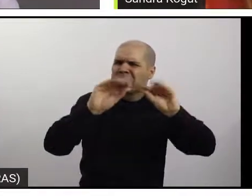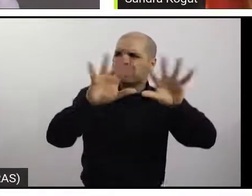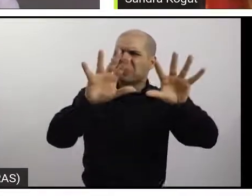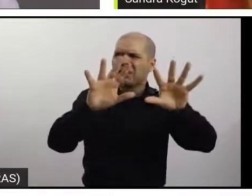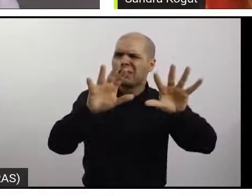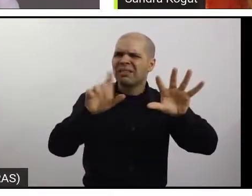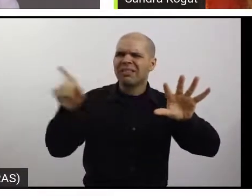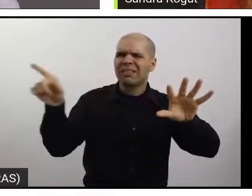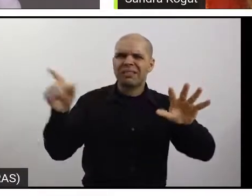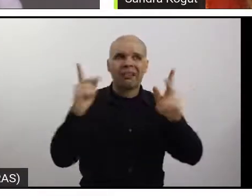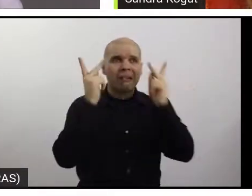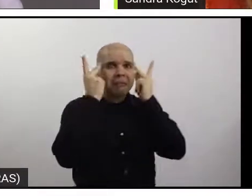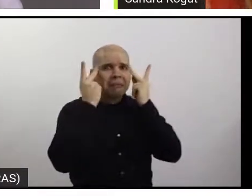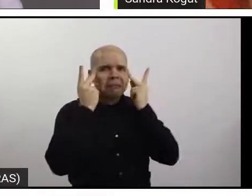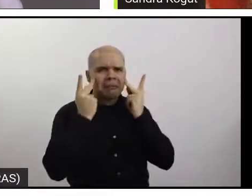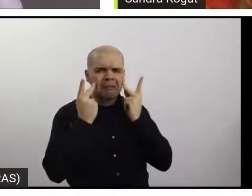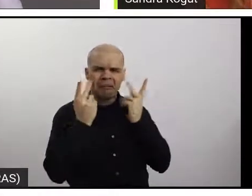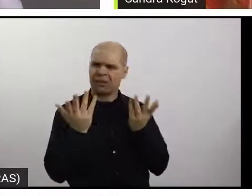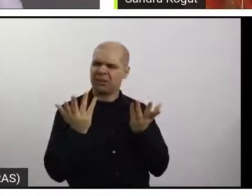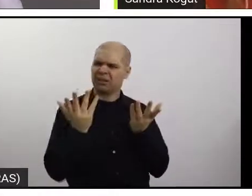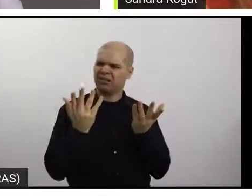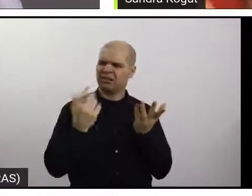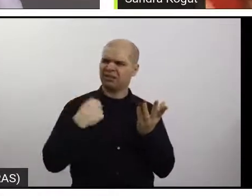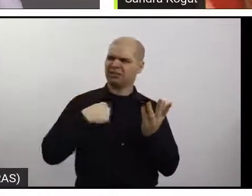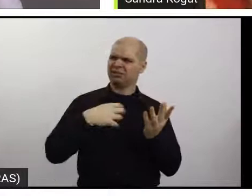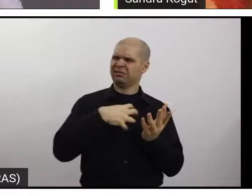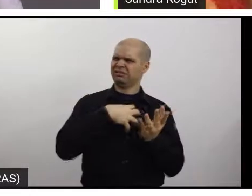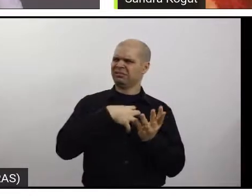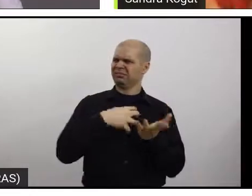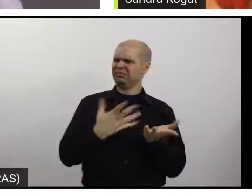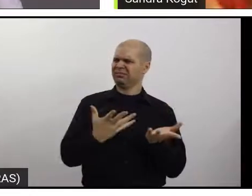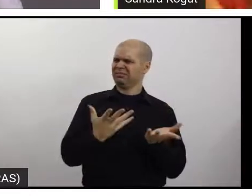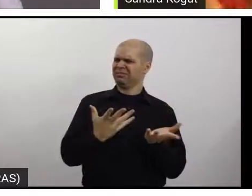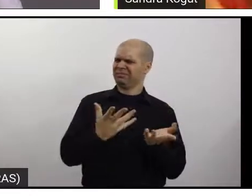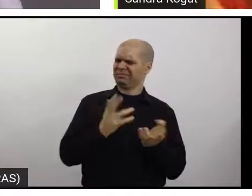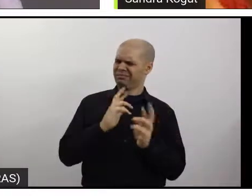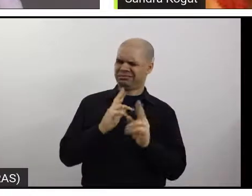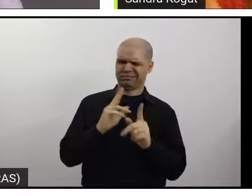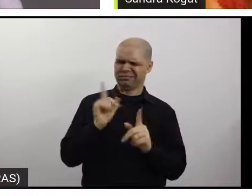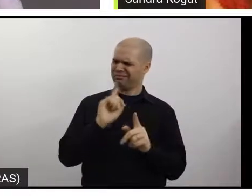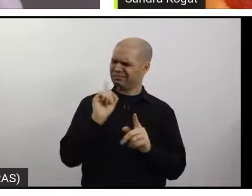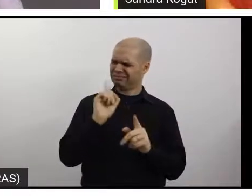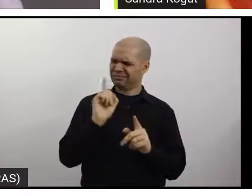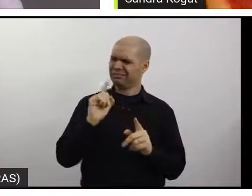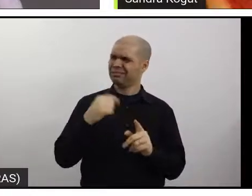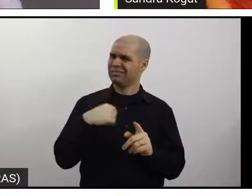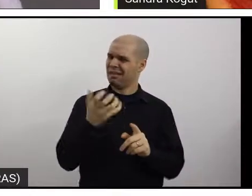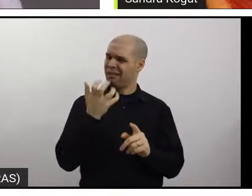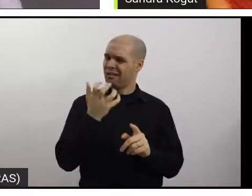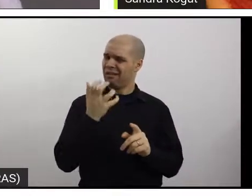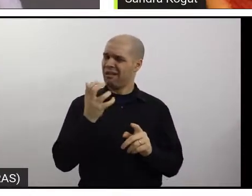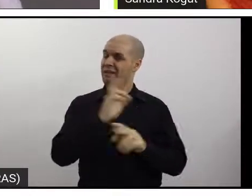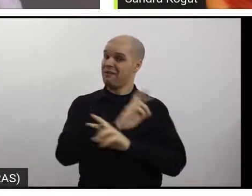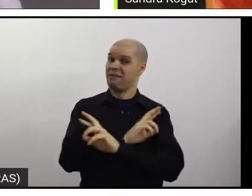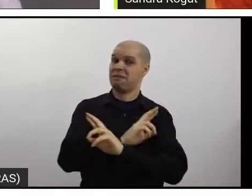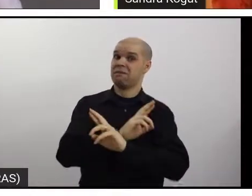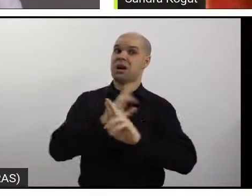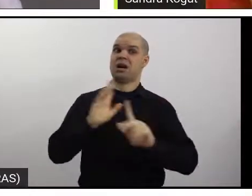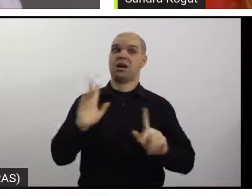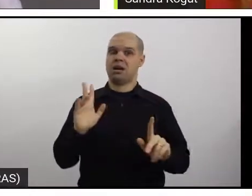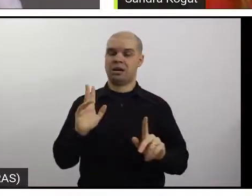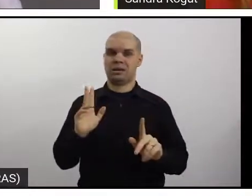era um assunto. Eu ficava tentando usar isso para evidenciar isso,